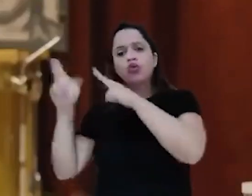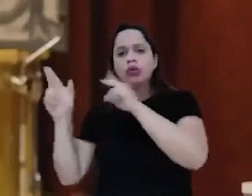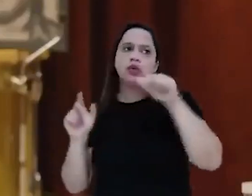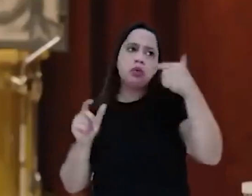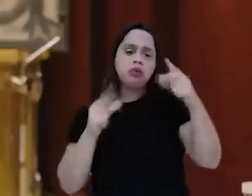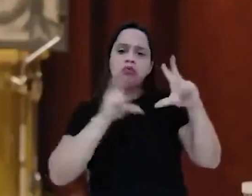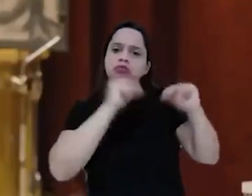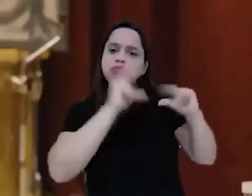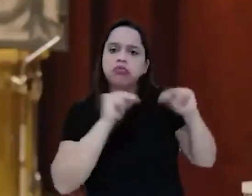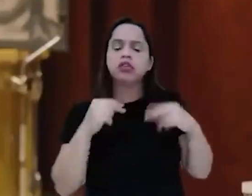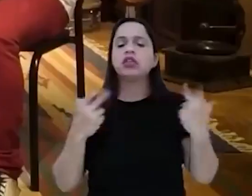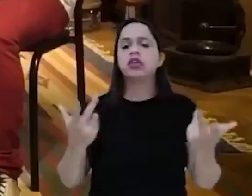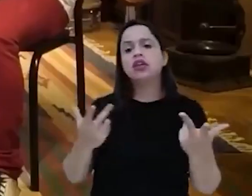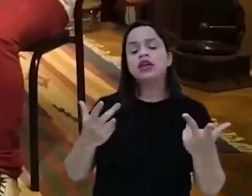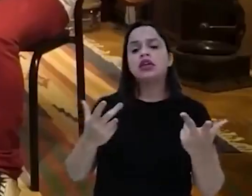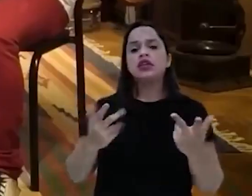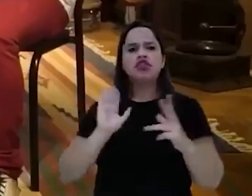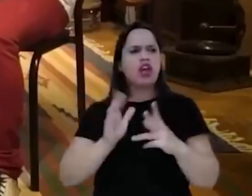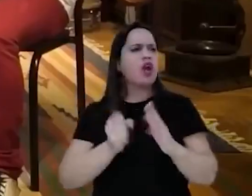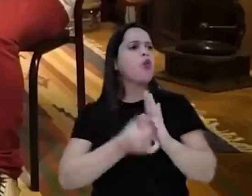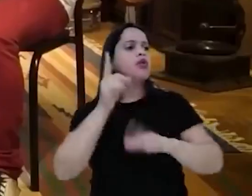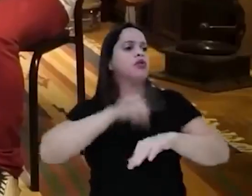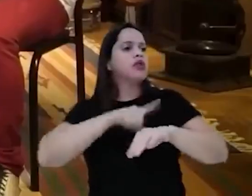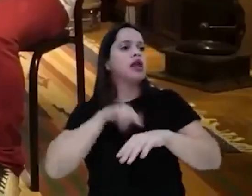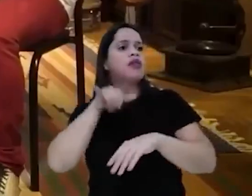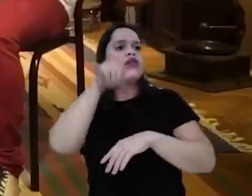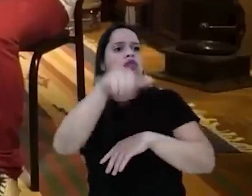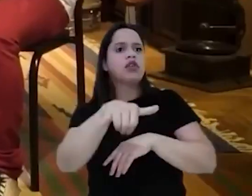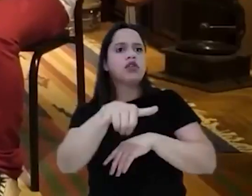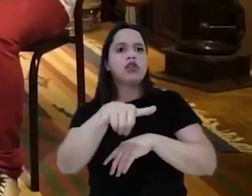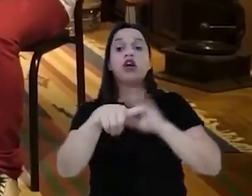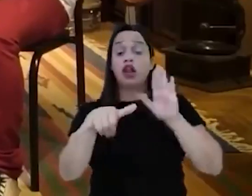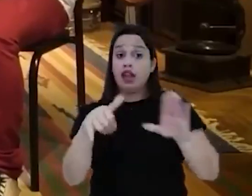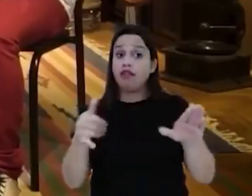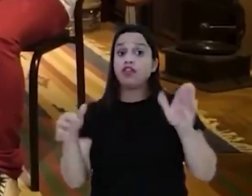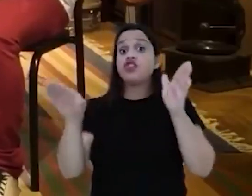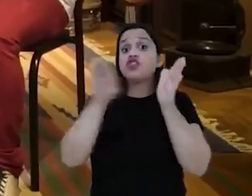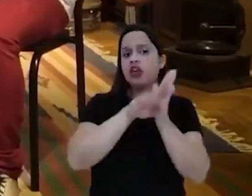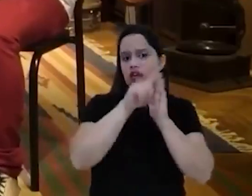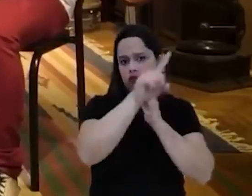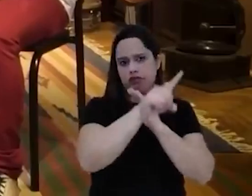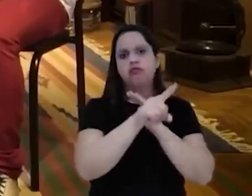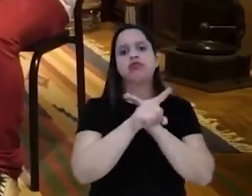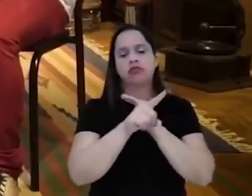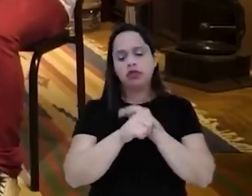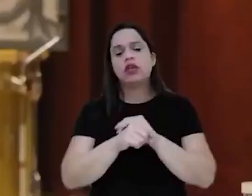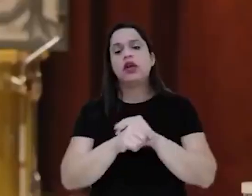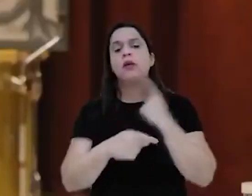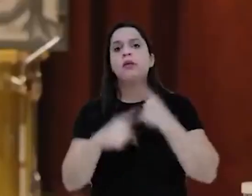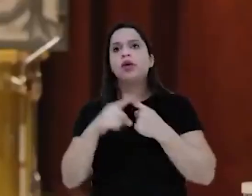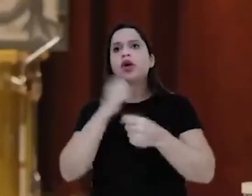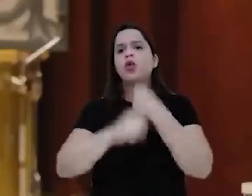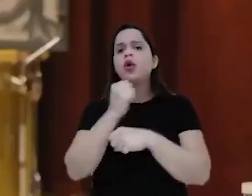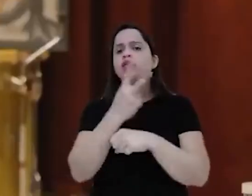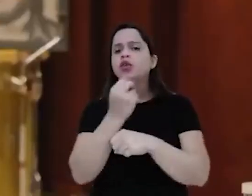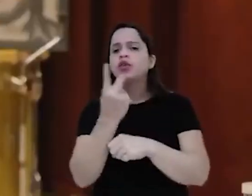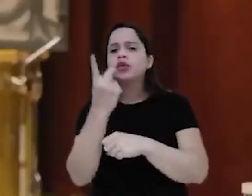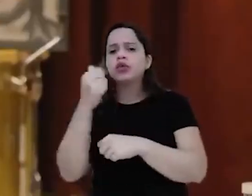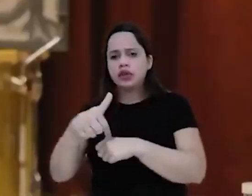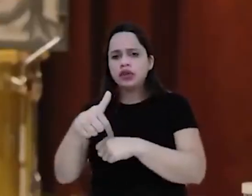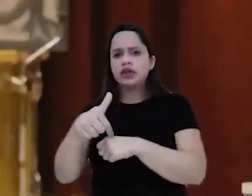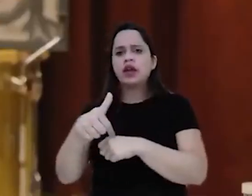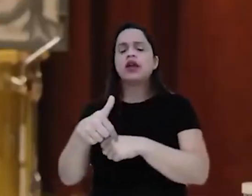dormindo uns conversando já contei aí que eu podia quanto tempo de voo assim a gente tava chegando cara tava chegando tá lá para chegar tava chegando um